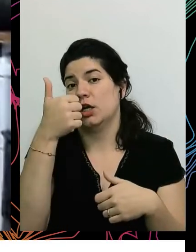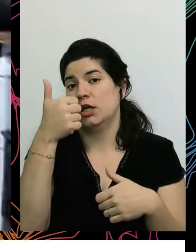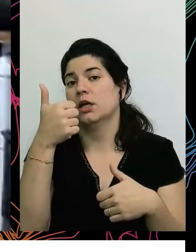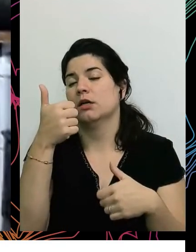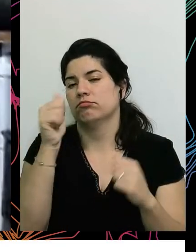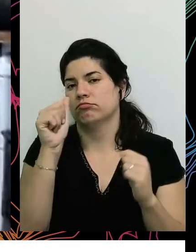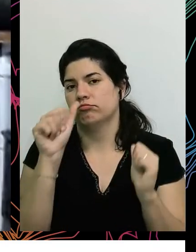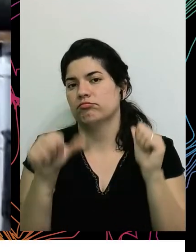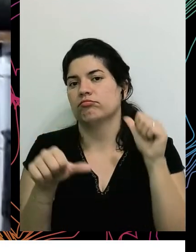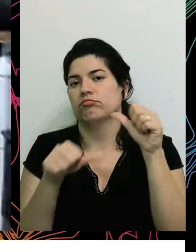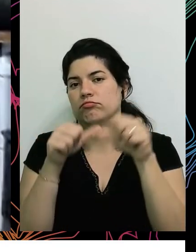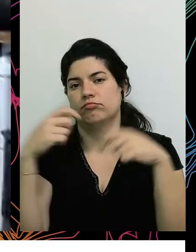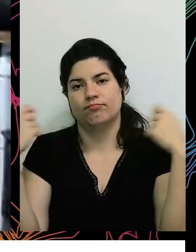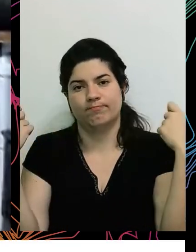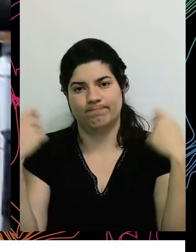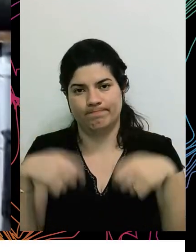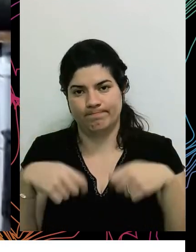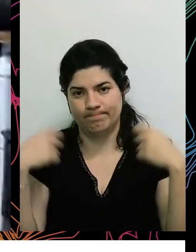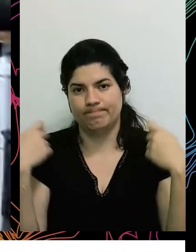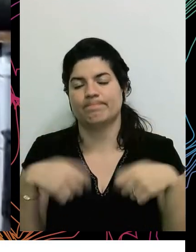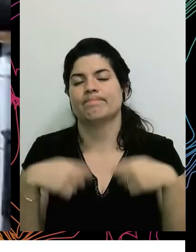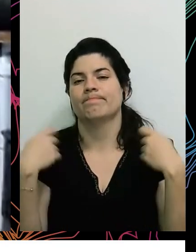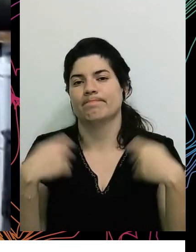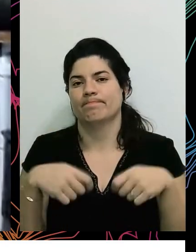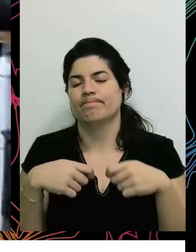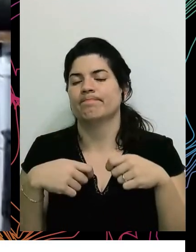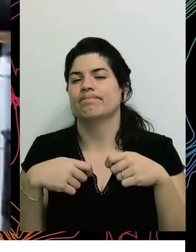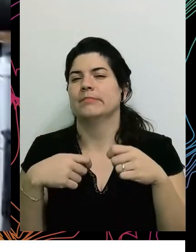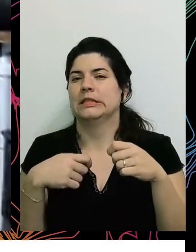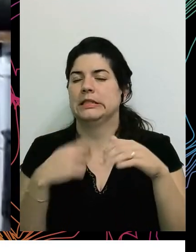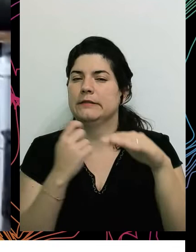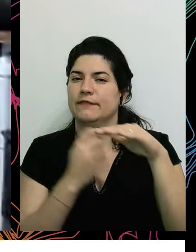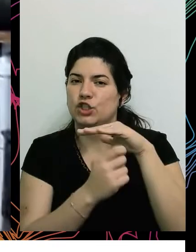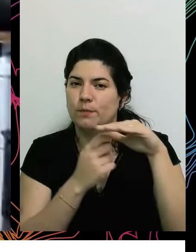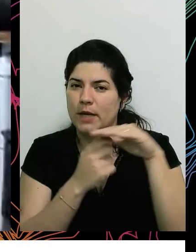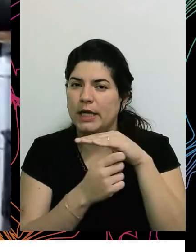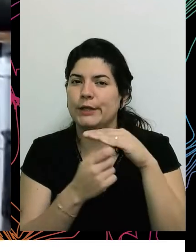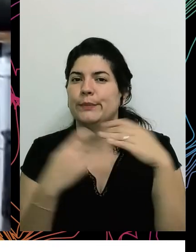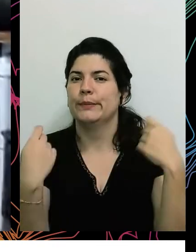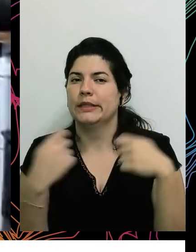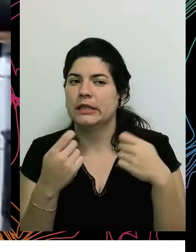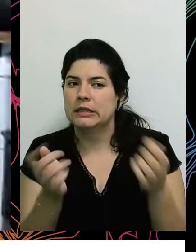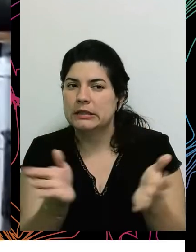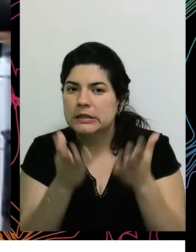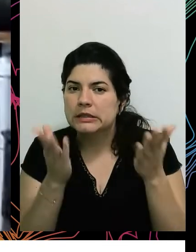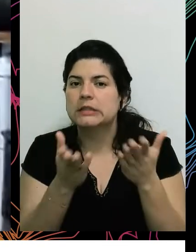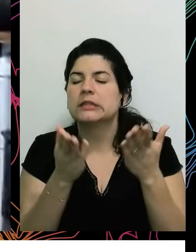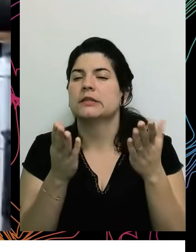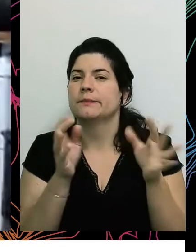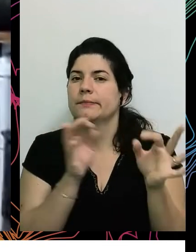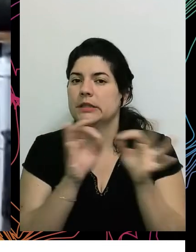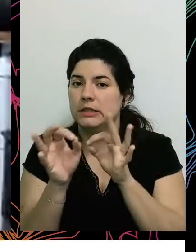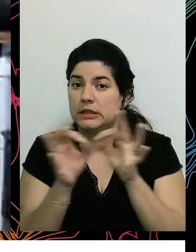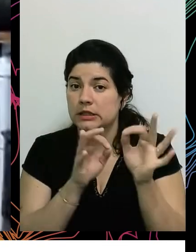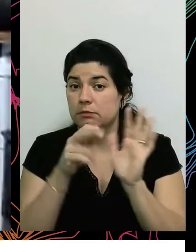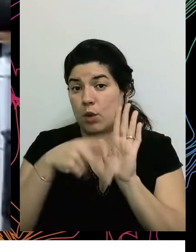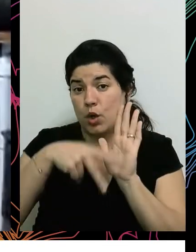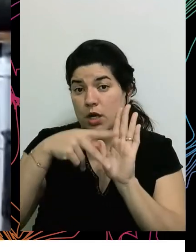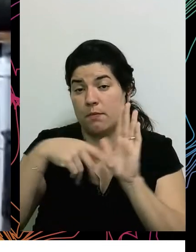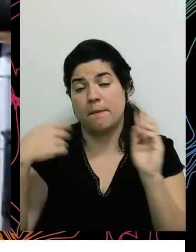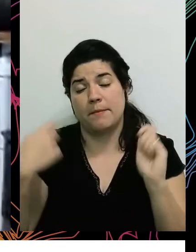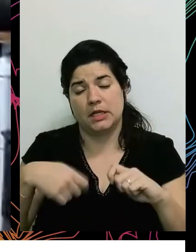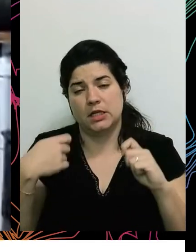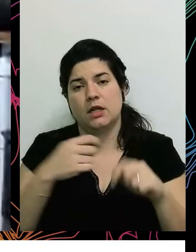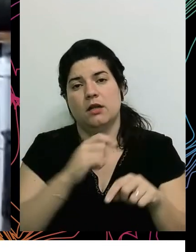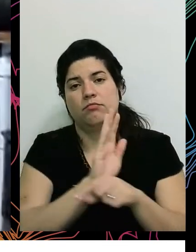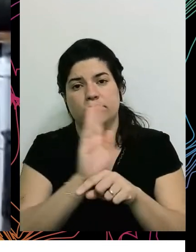Precisa sim de muito investimento, precisa sim de muito programa, precisa sim que as